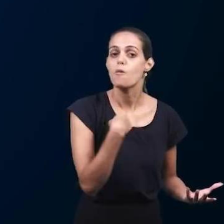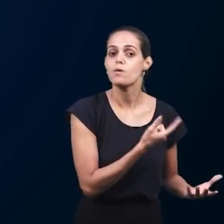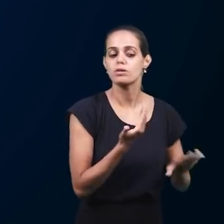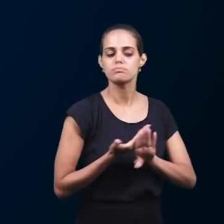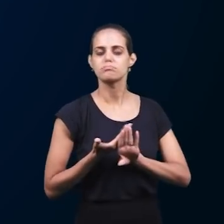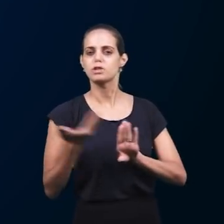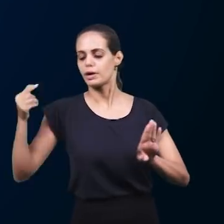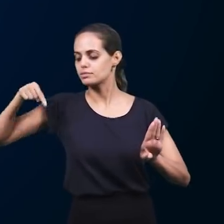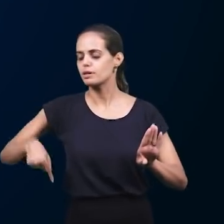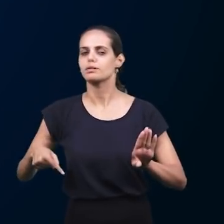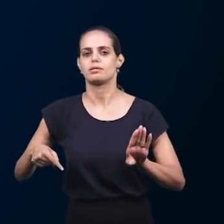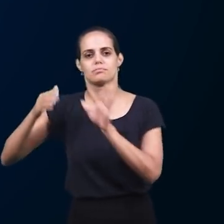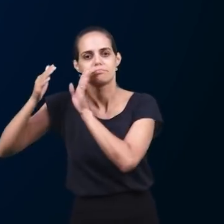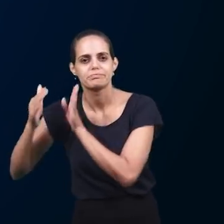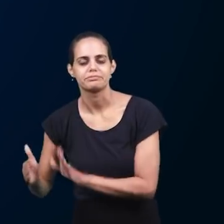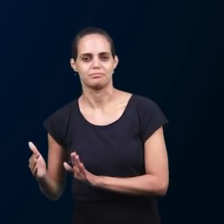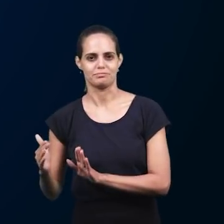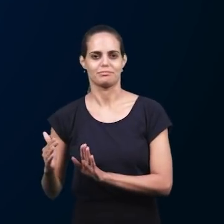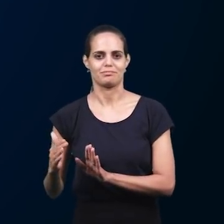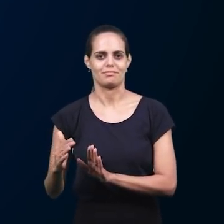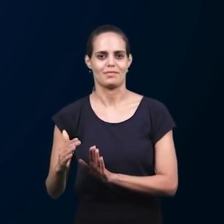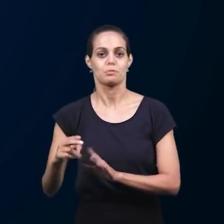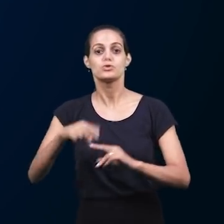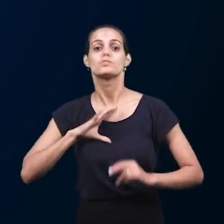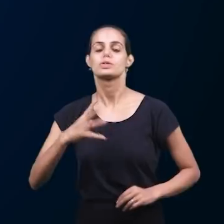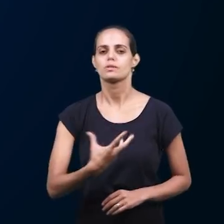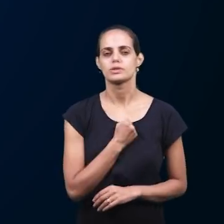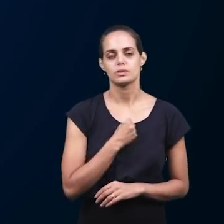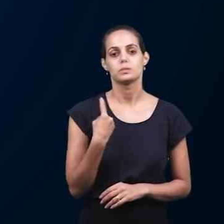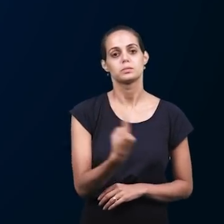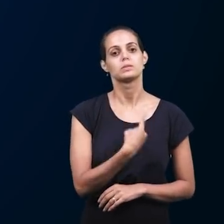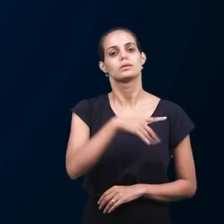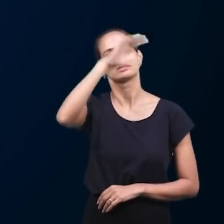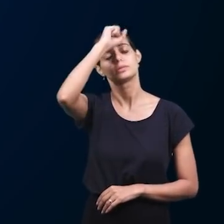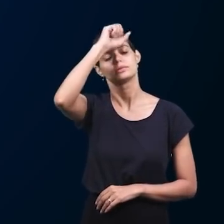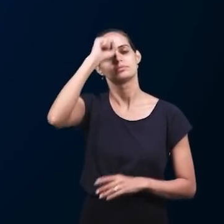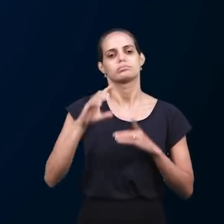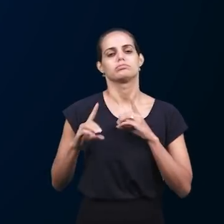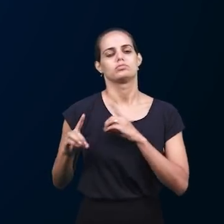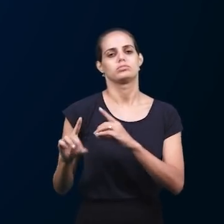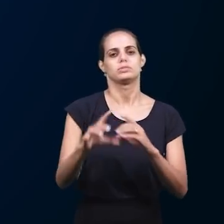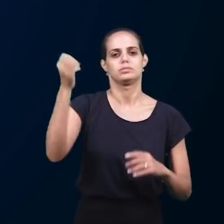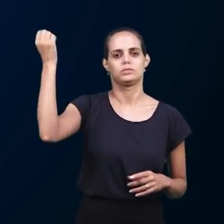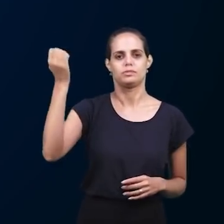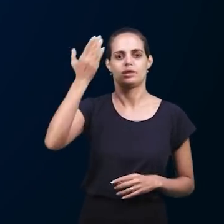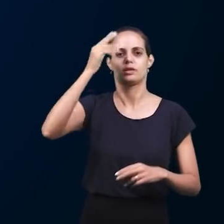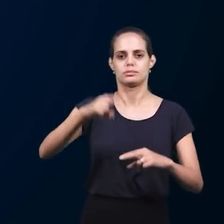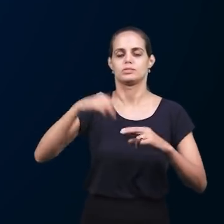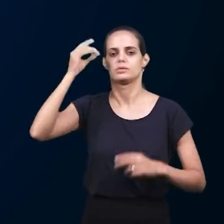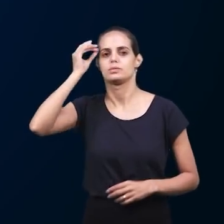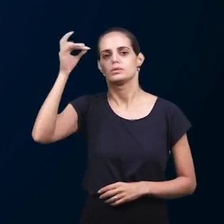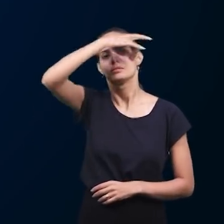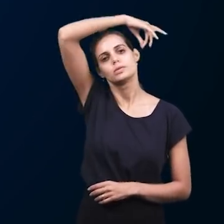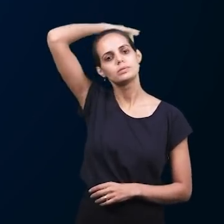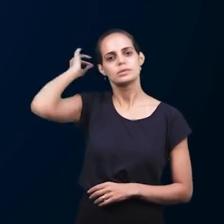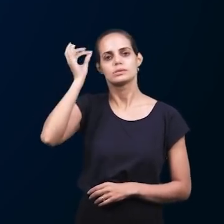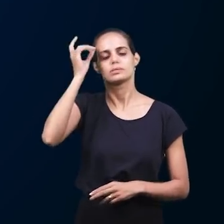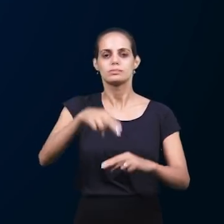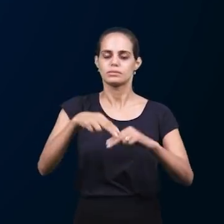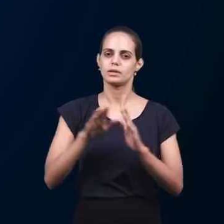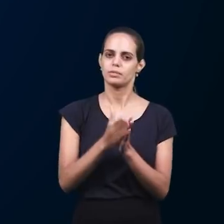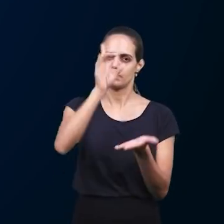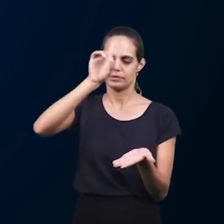santificação, conforme a doutrina que nós aprendemos, que nos é revelada pelo Espírito Santo através da